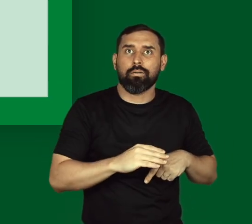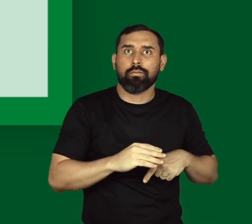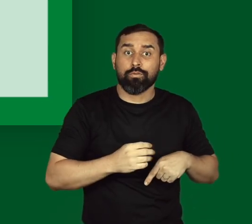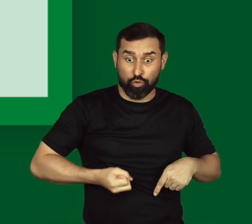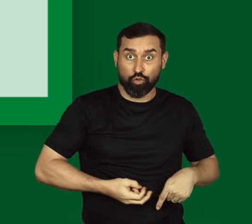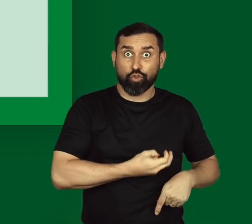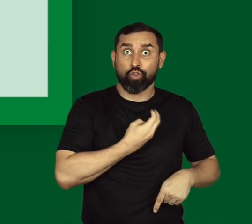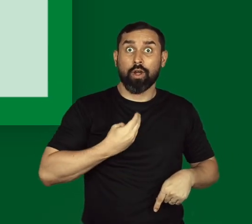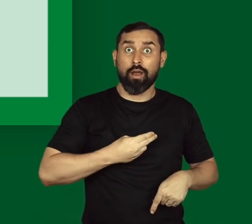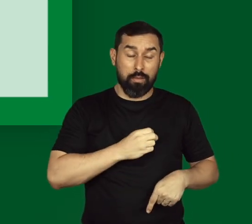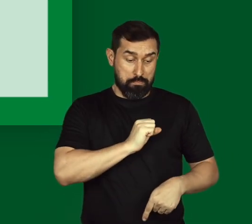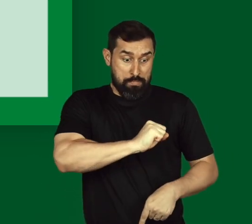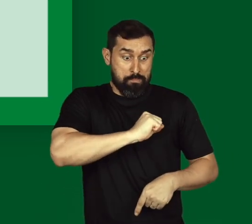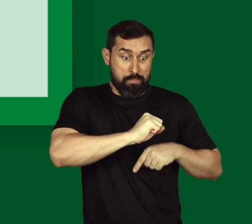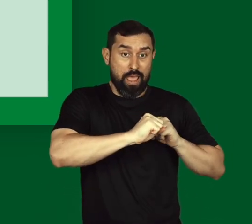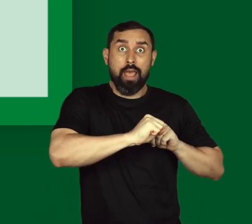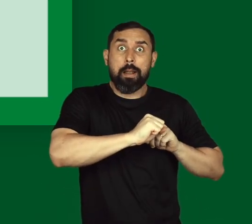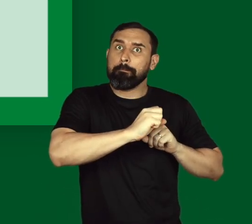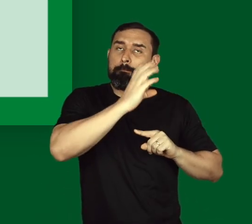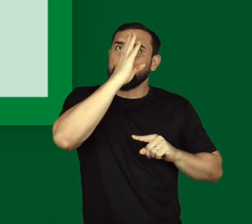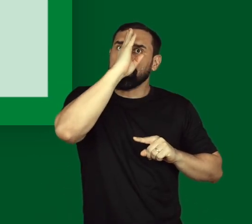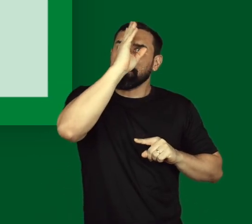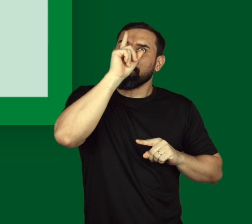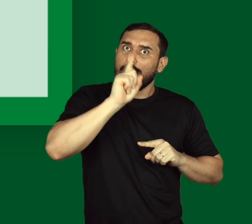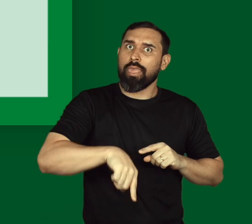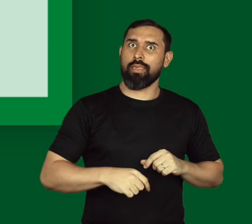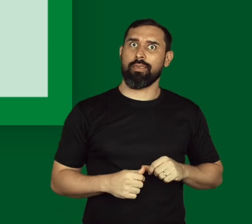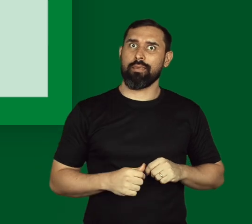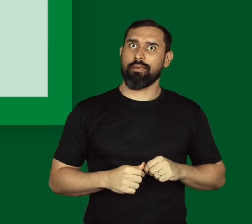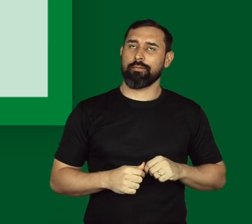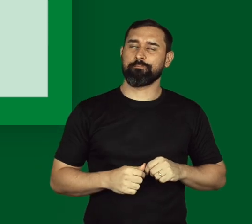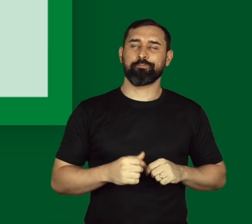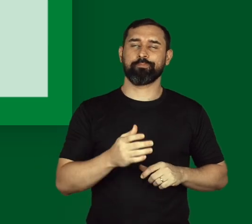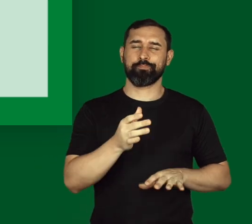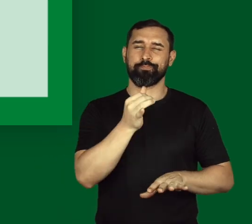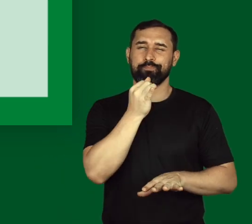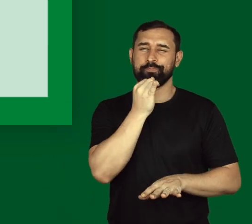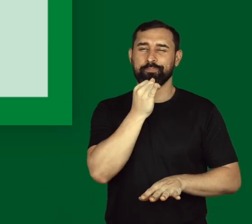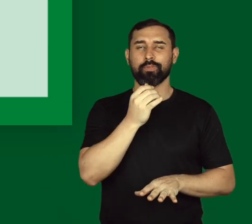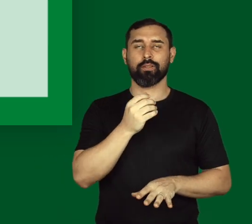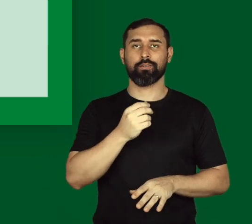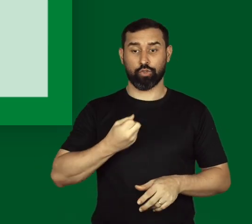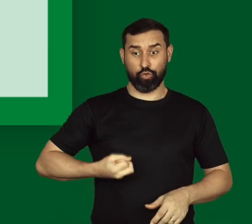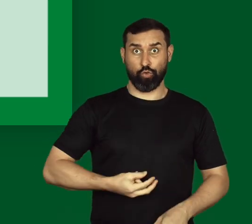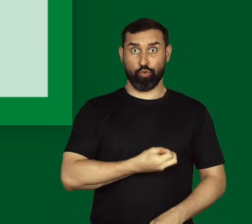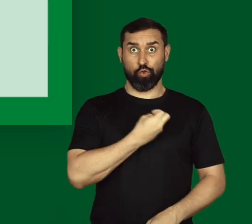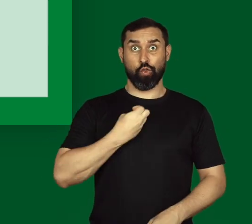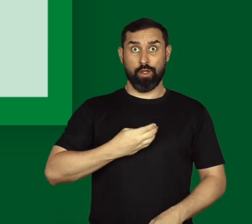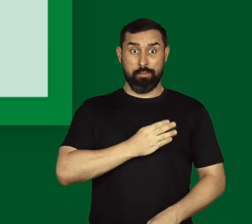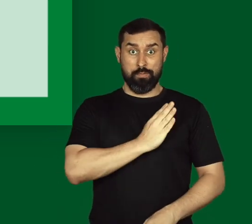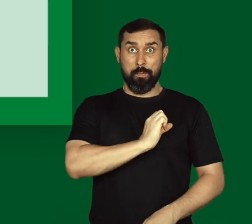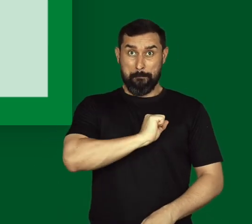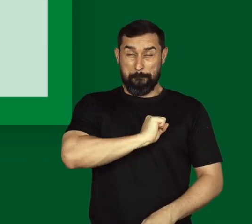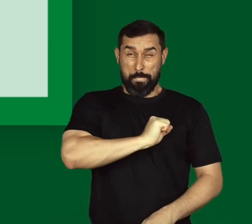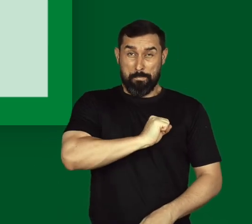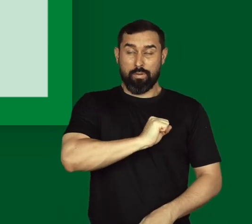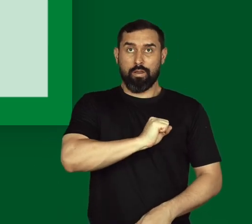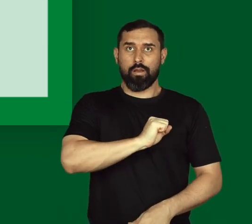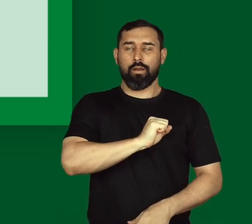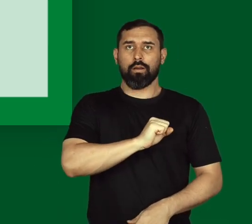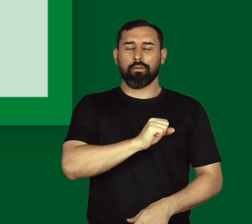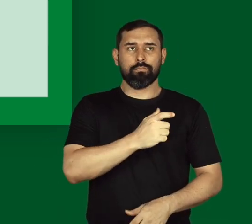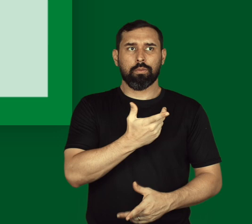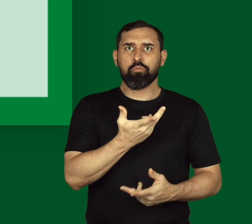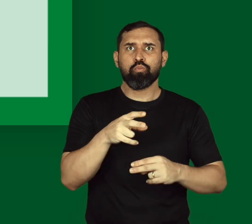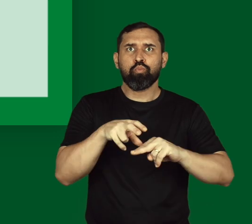mais precocemente aparece em qualquer tipo de choque. Nessa situação do choque cardiogênico, você tem uma taquicardia importante e você não